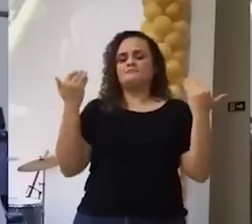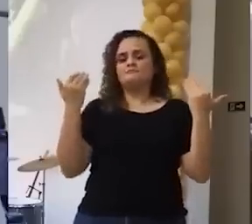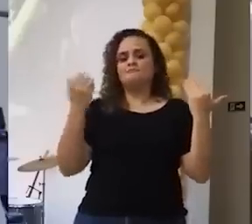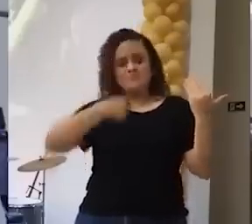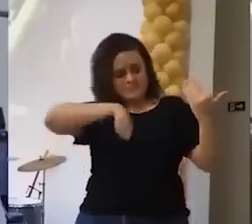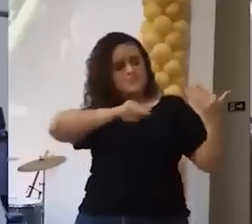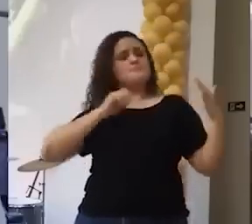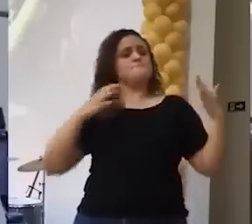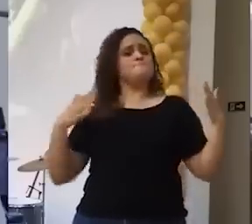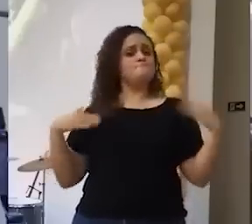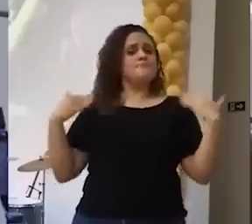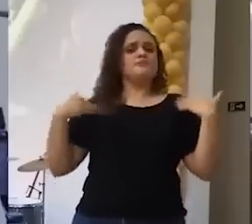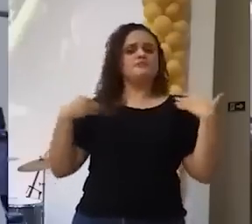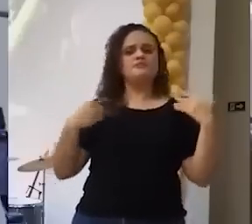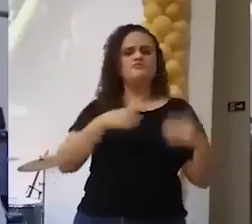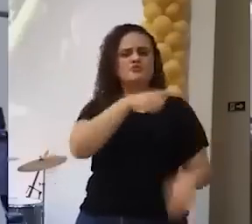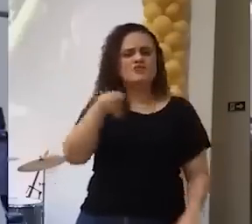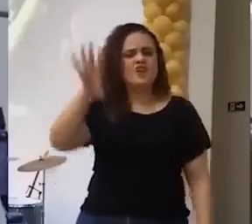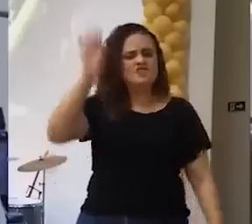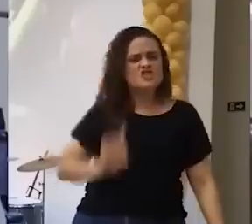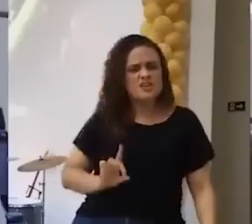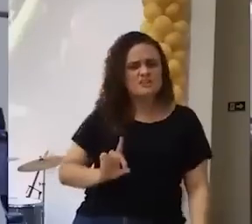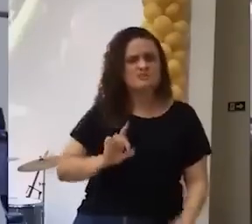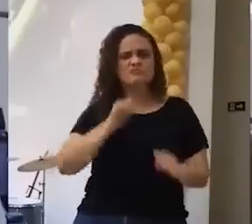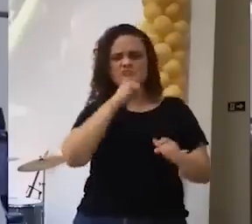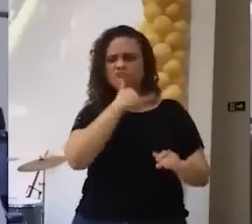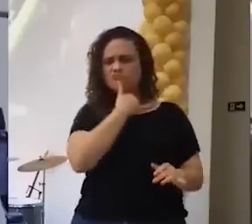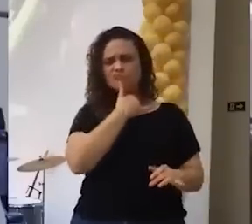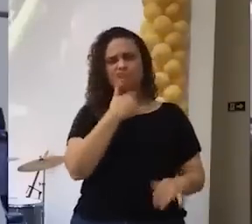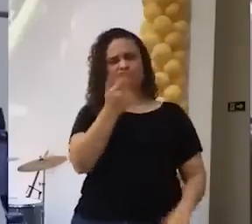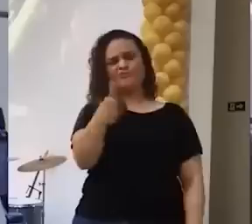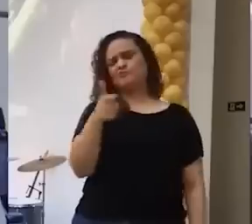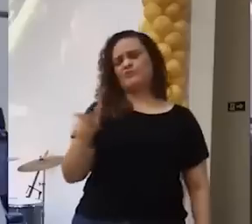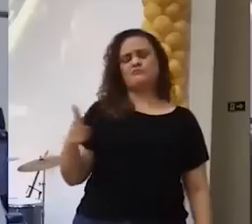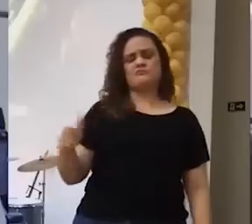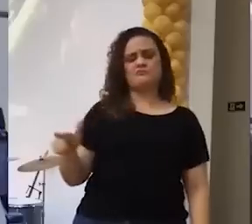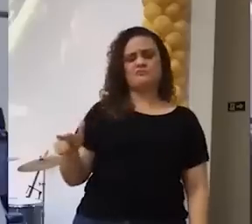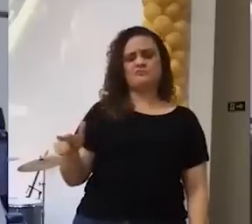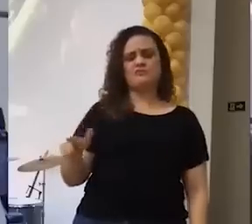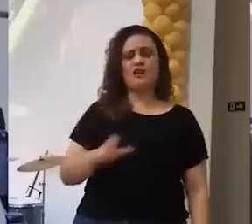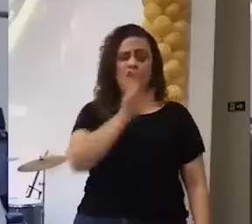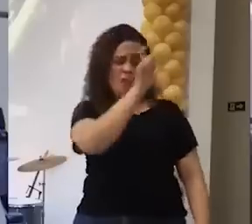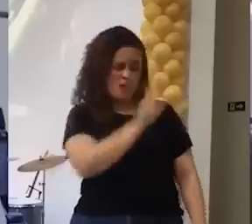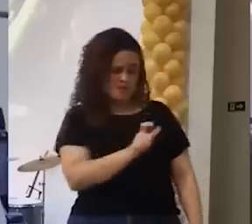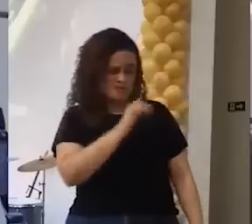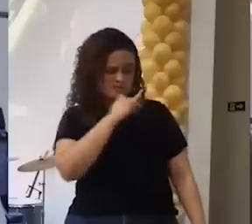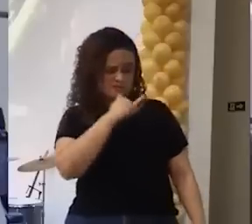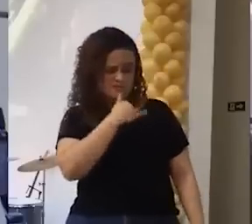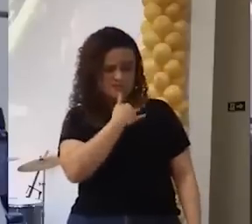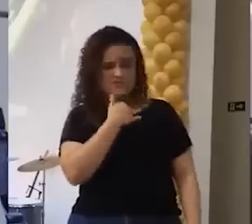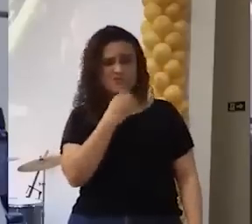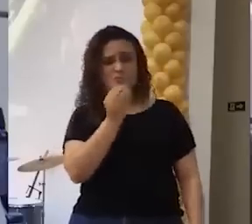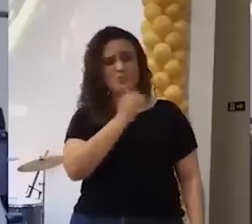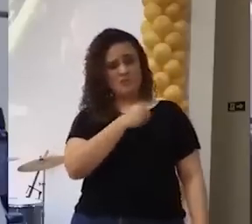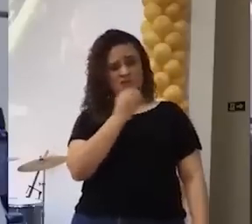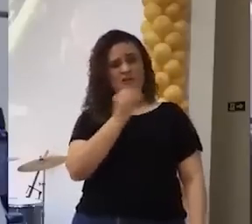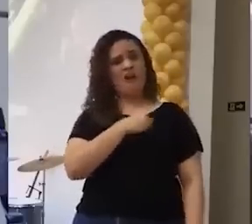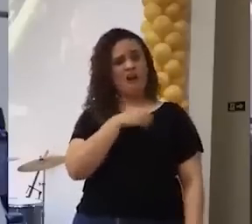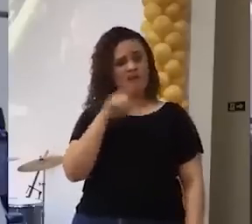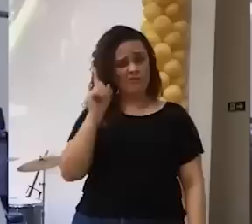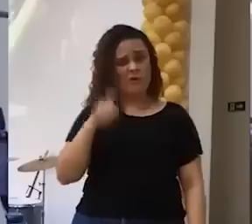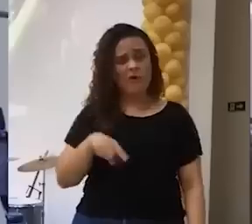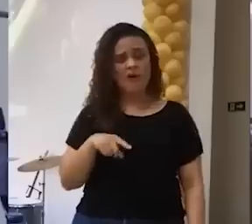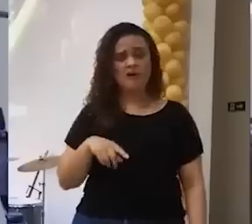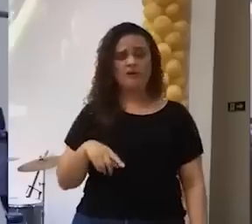não tem o direito de ser uma pessoa triste. Ser uma pessoa triste é um pecado. É um pecado